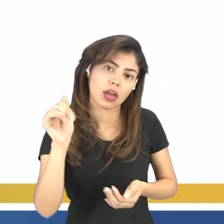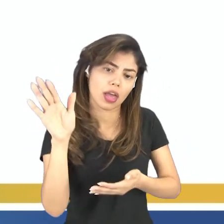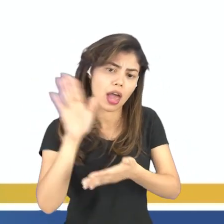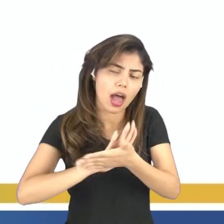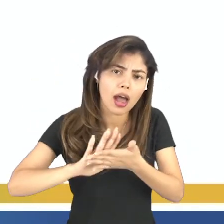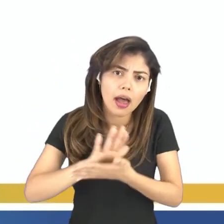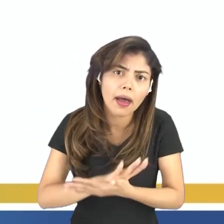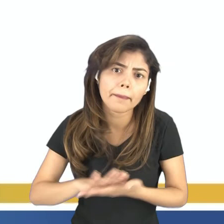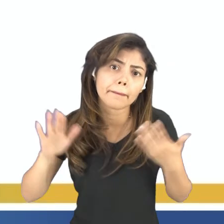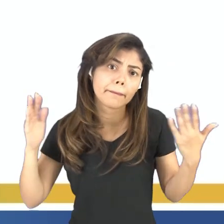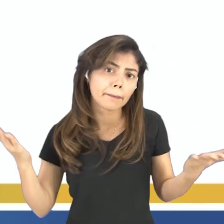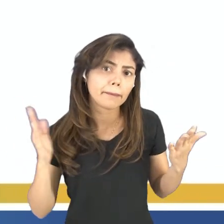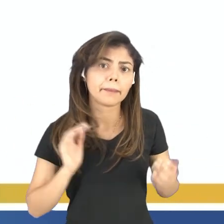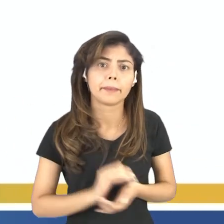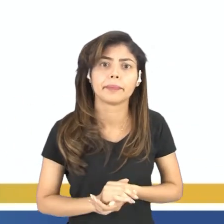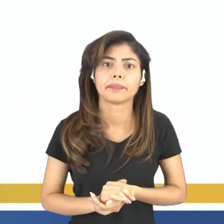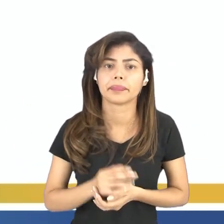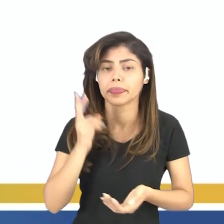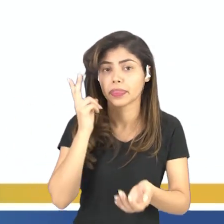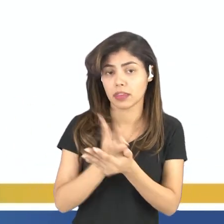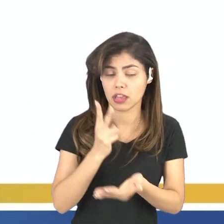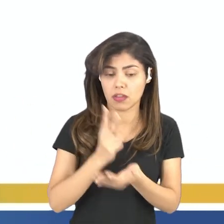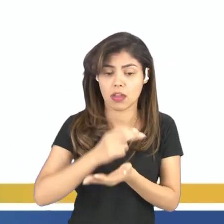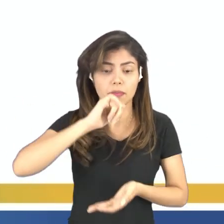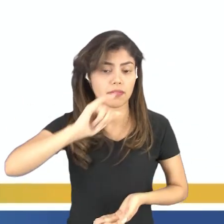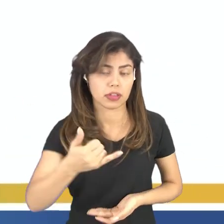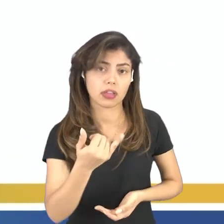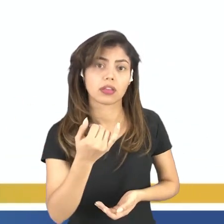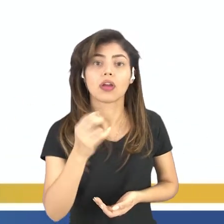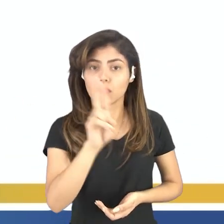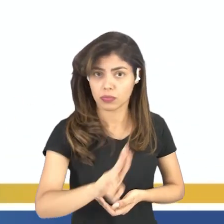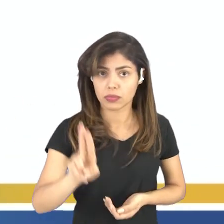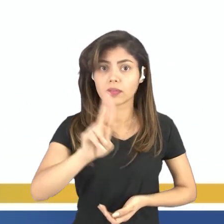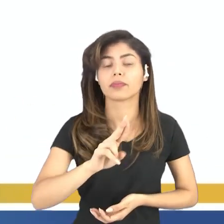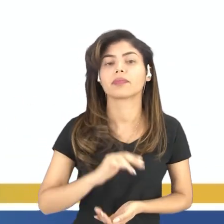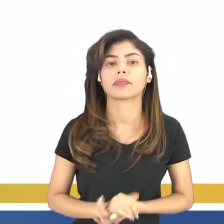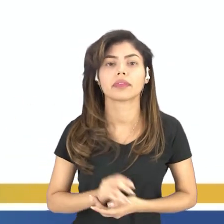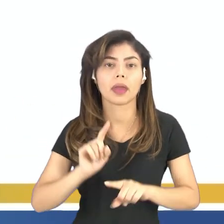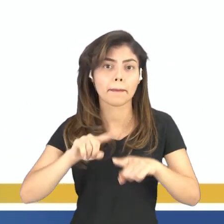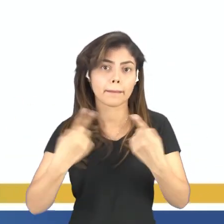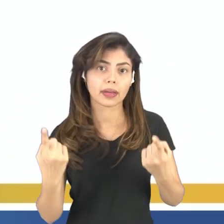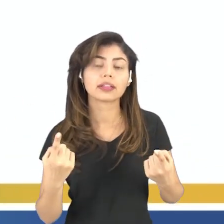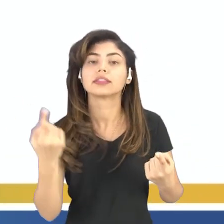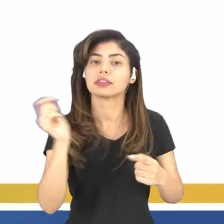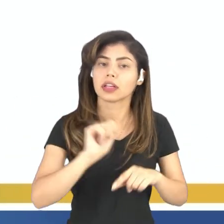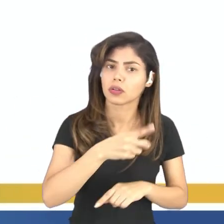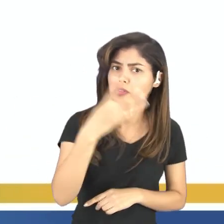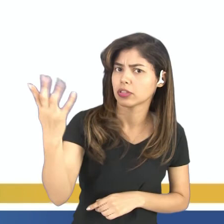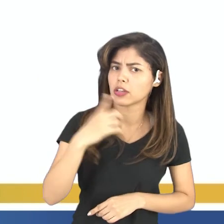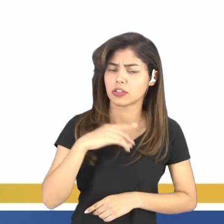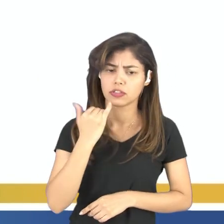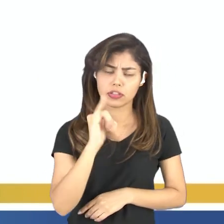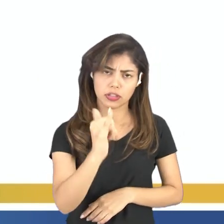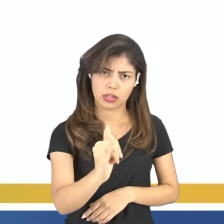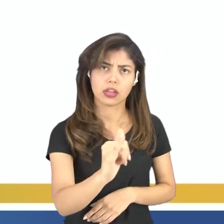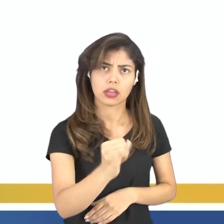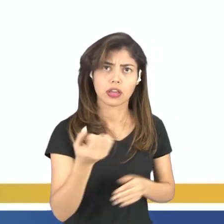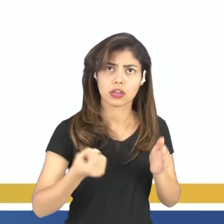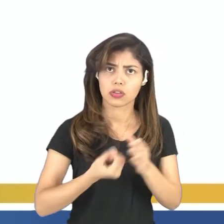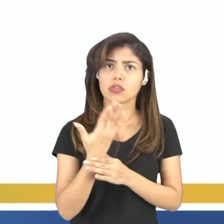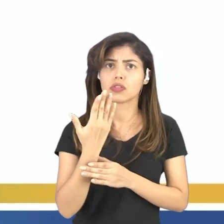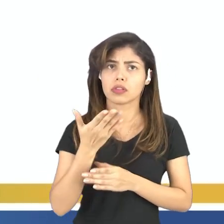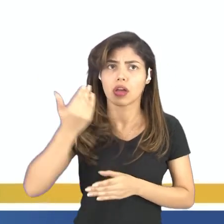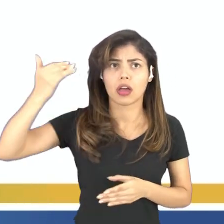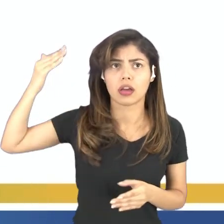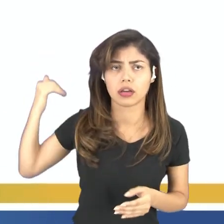haverá perdas. Então, mas essa energia ela não desaparece, pois corresponde apenas à energia que não pode ser aproveitada de